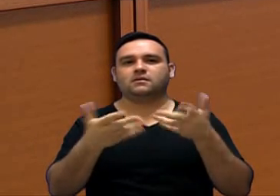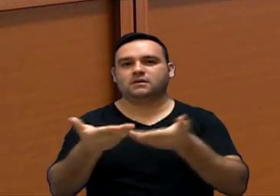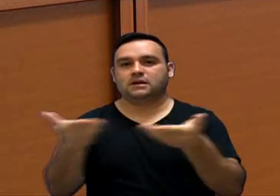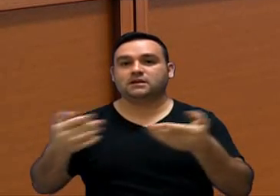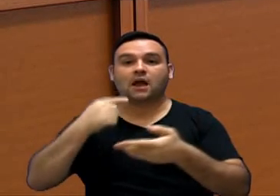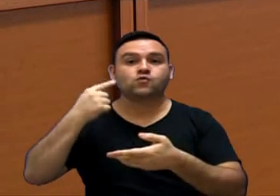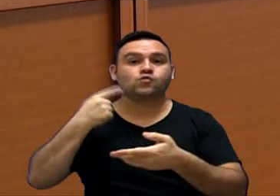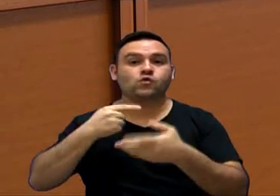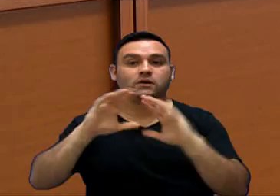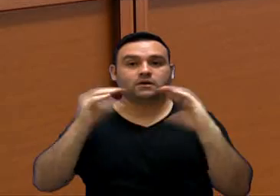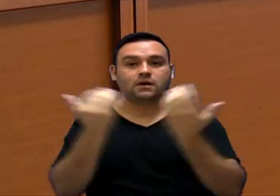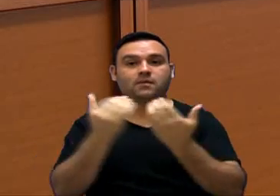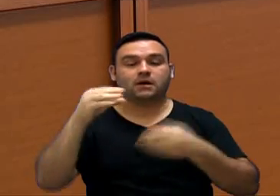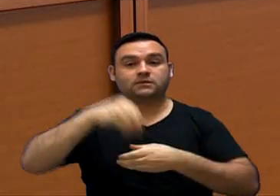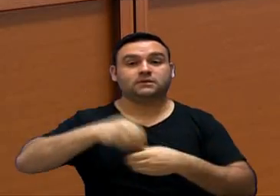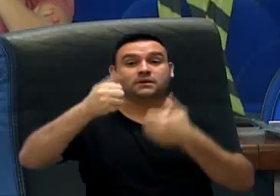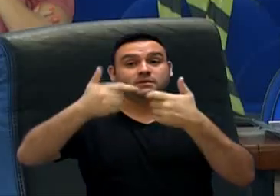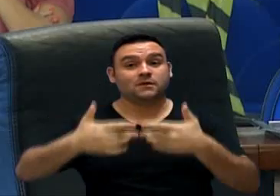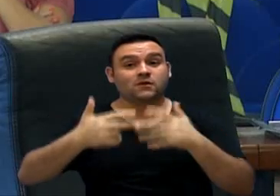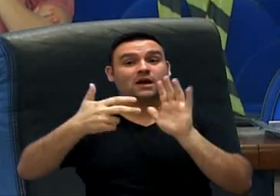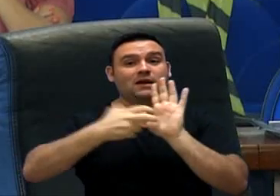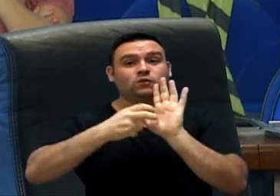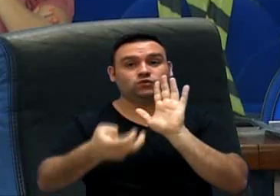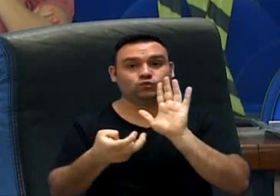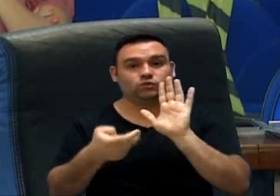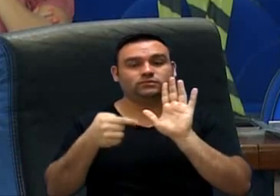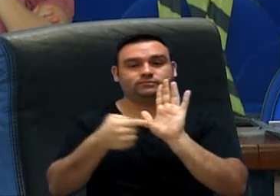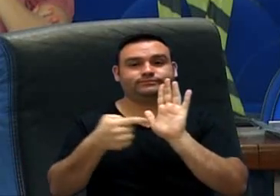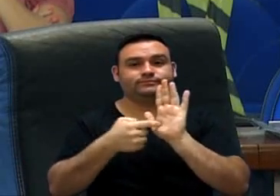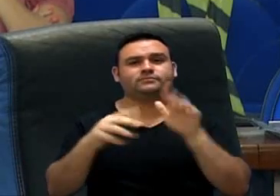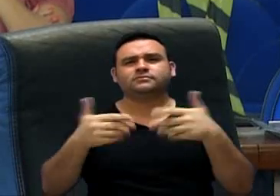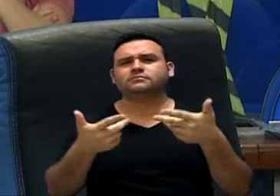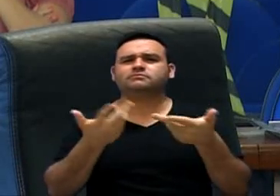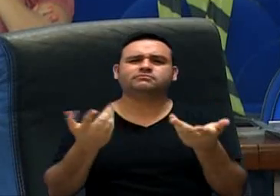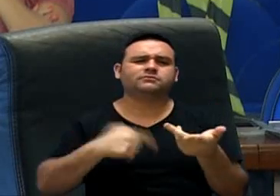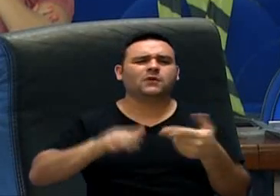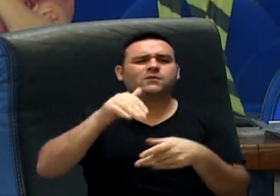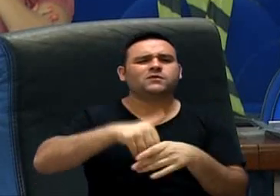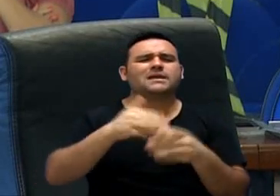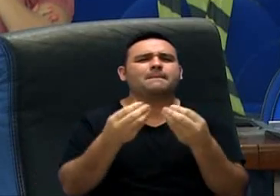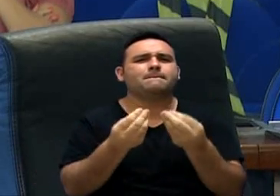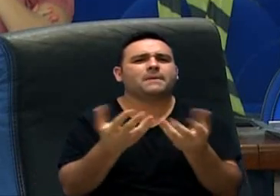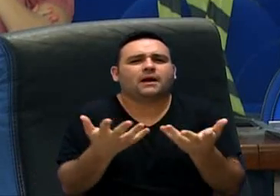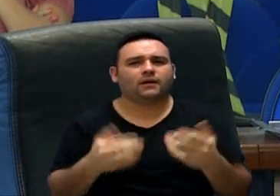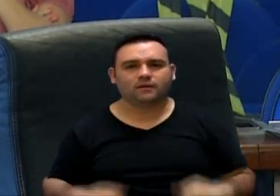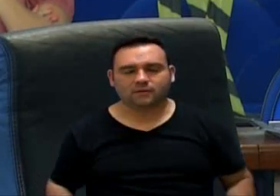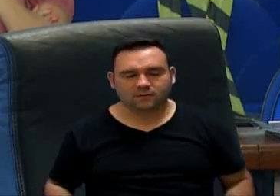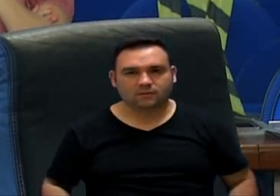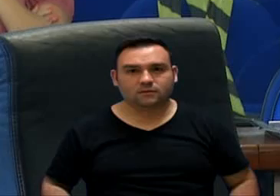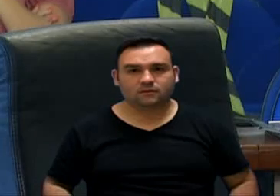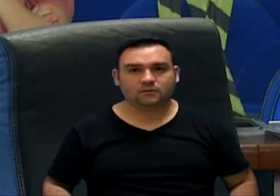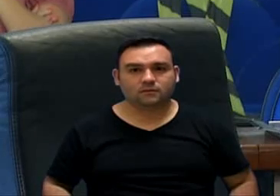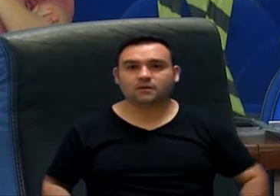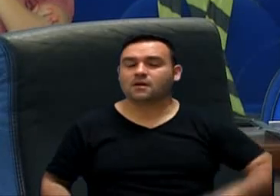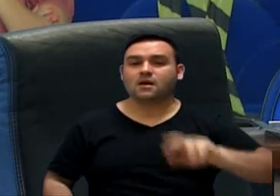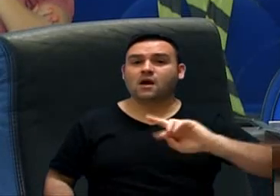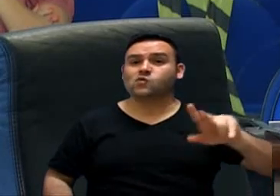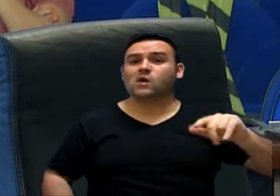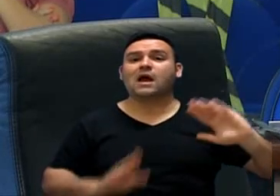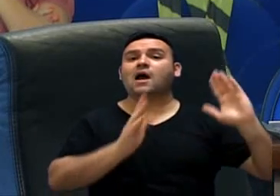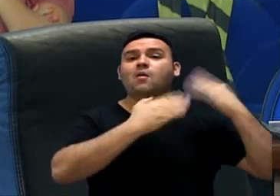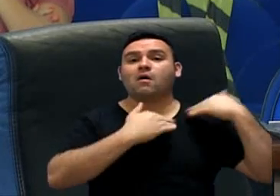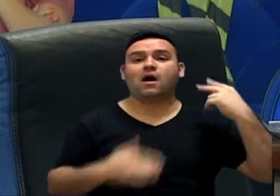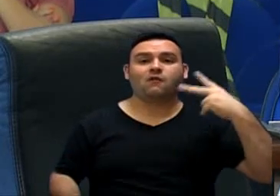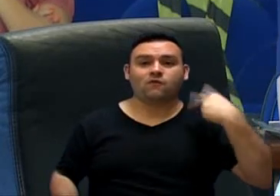do jurídico da casa, dizendo da inconstitucionalidade. Então, por que nós deveríamos votar? Não é atribuição